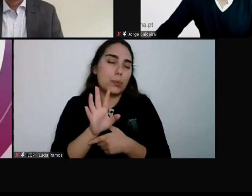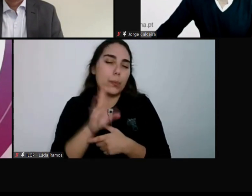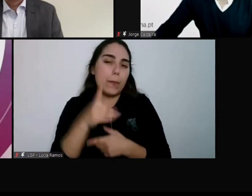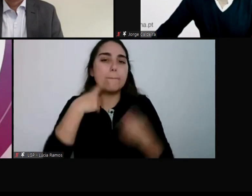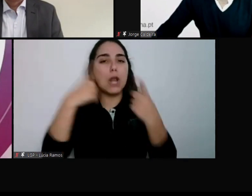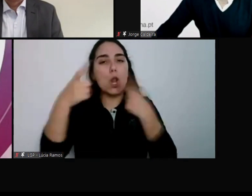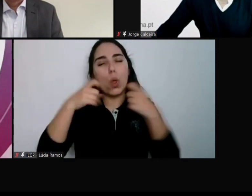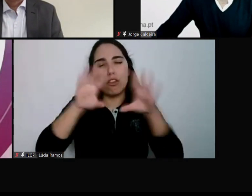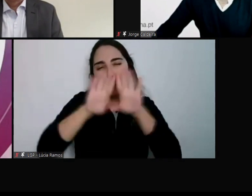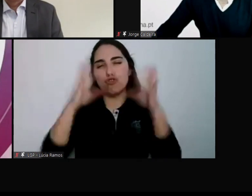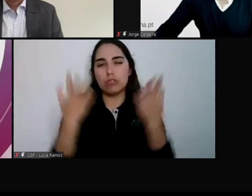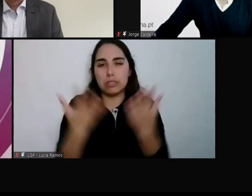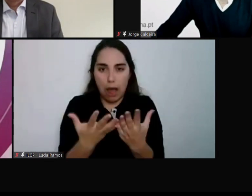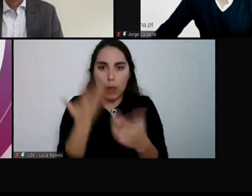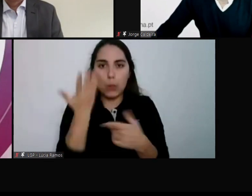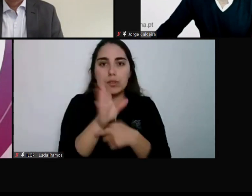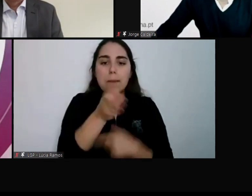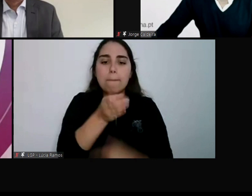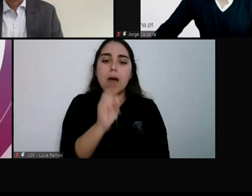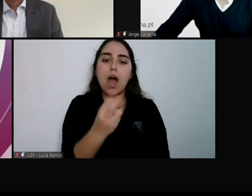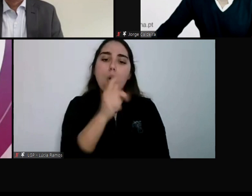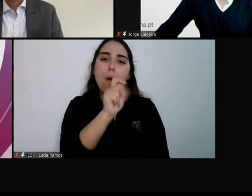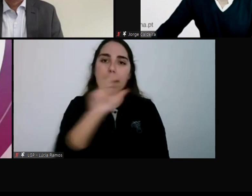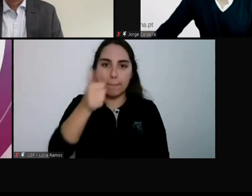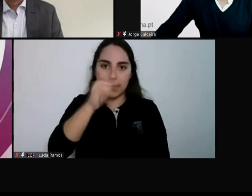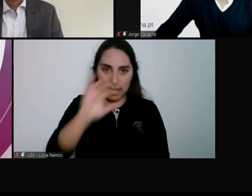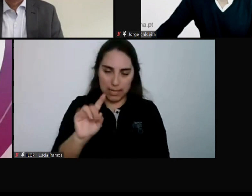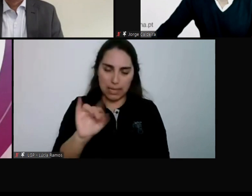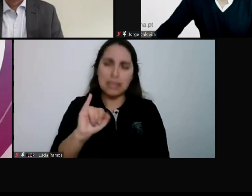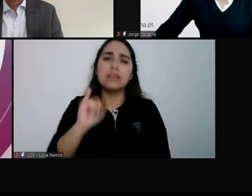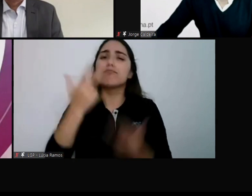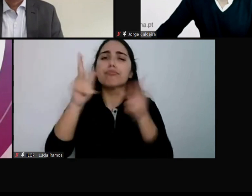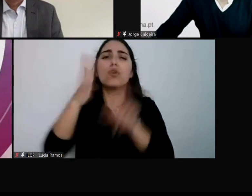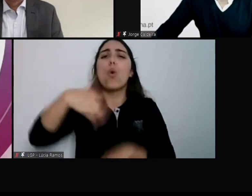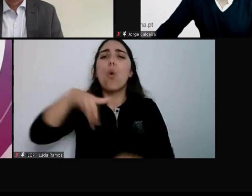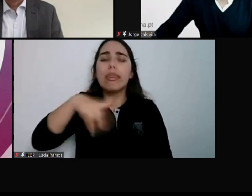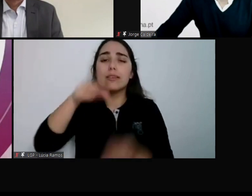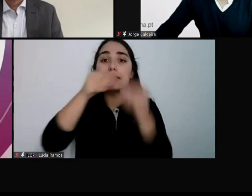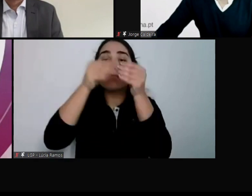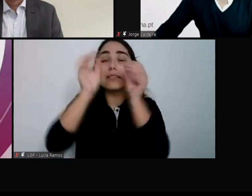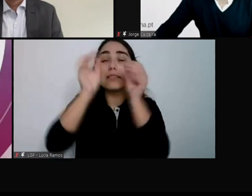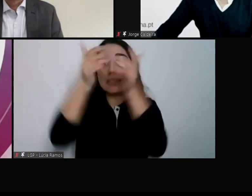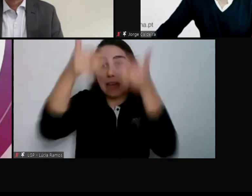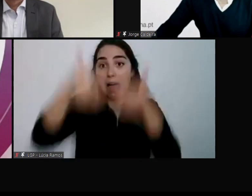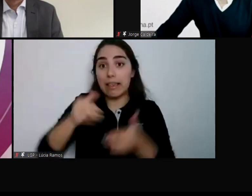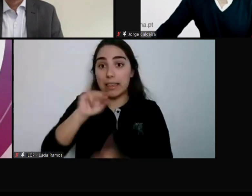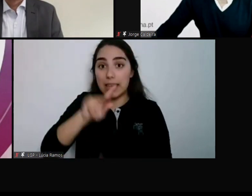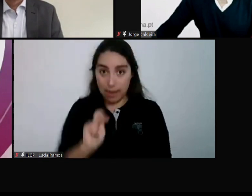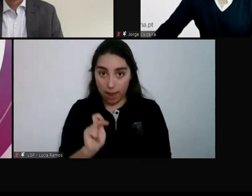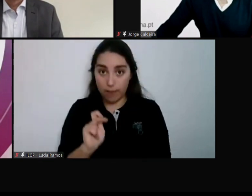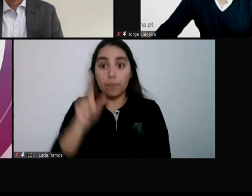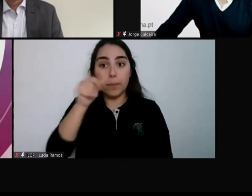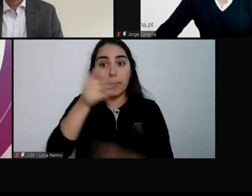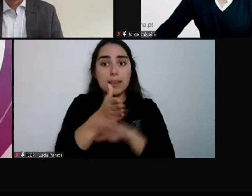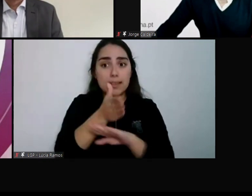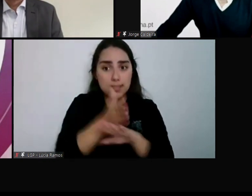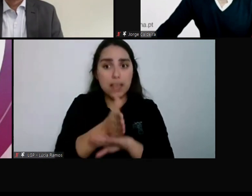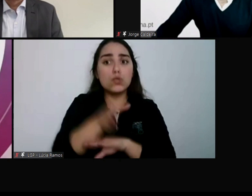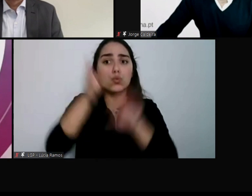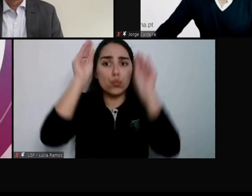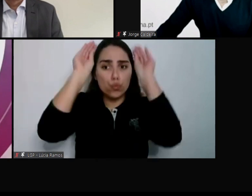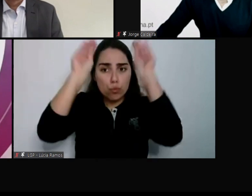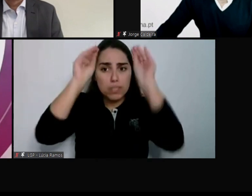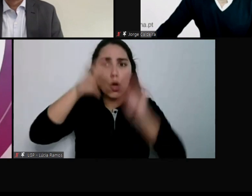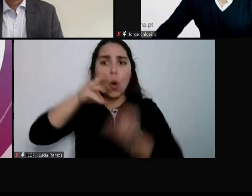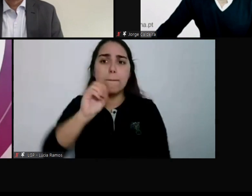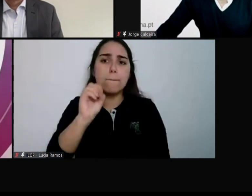A formação em Power BI está disponível no site do INA. O acesso à formação